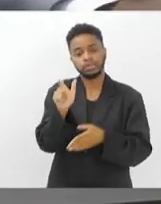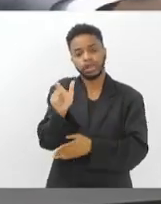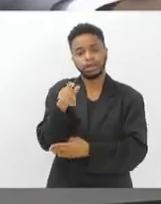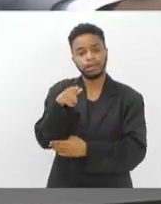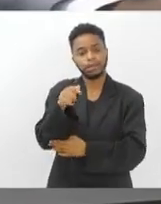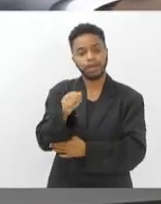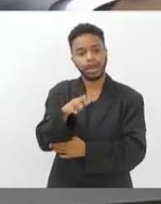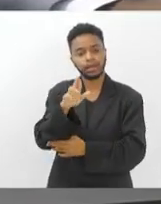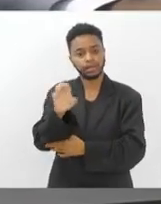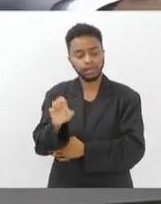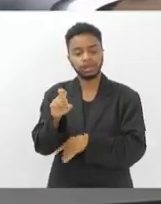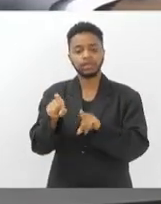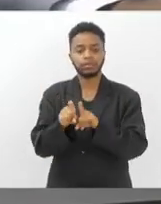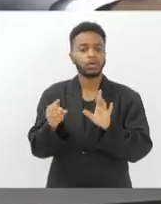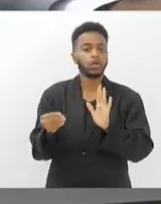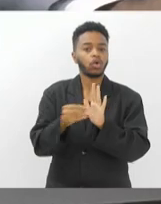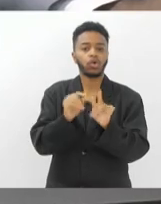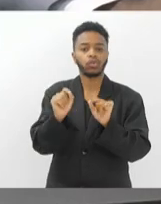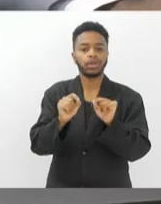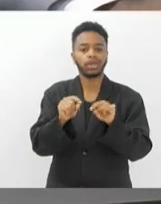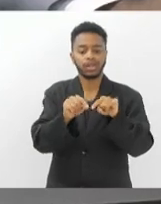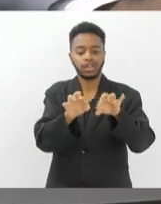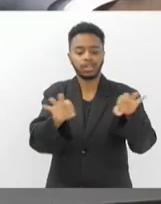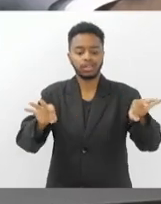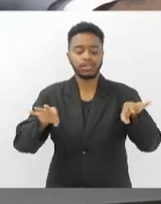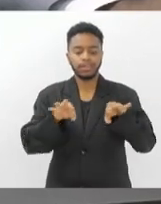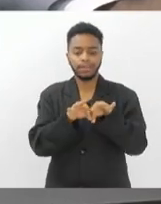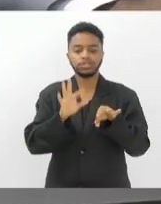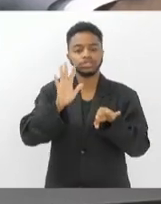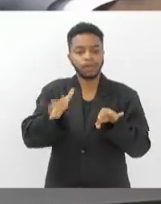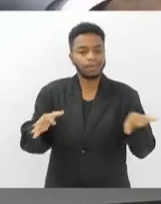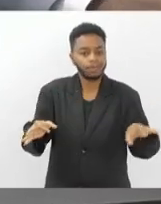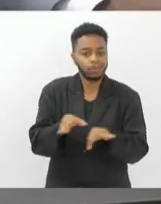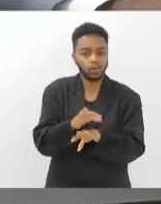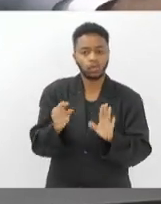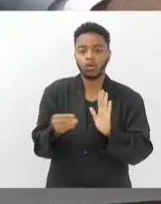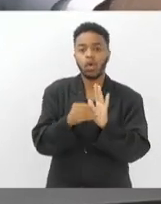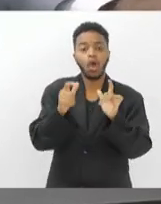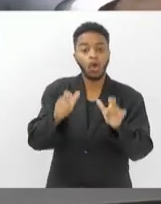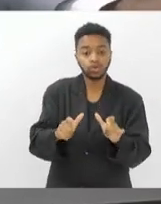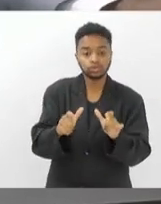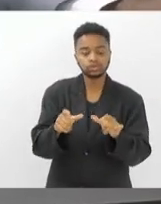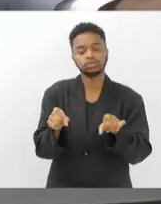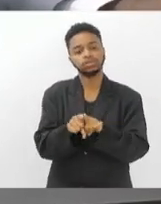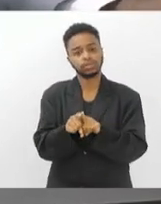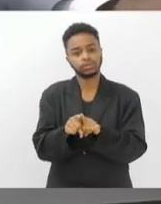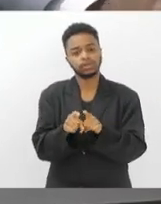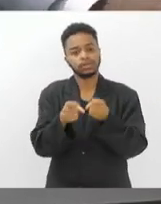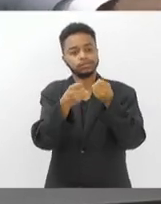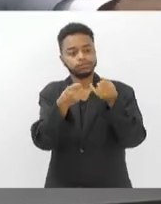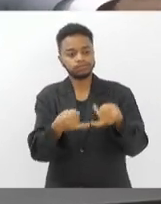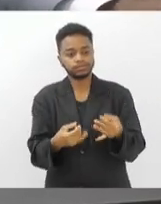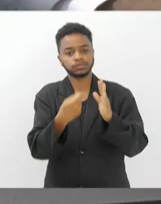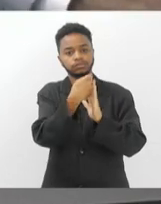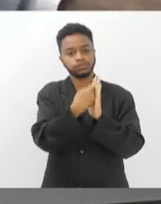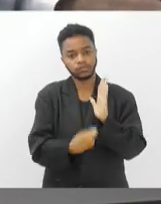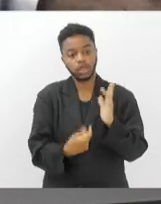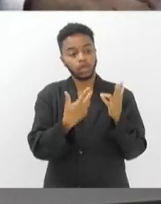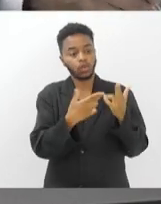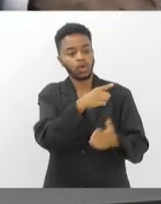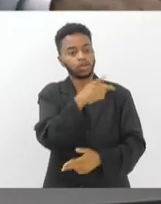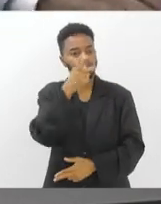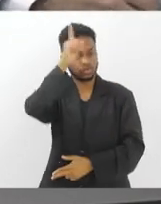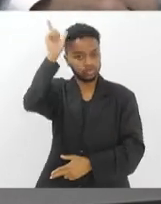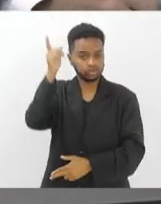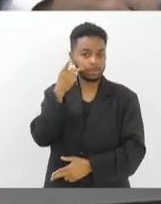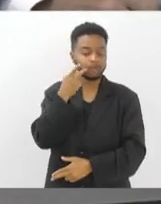o limite já definido para a área de amortecimento que consta em... E aí definir, perfeito, como diz o Luiz Paulo, exatamente onde